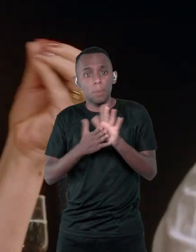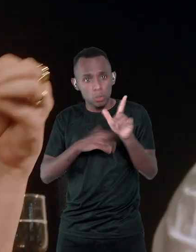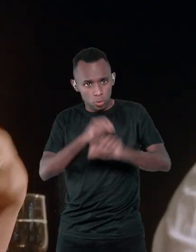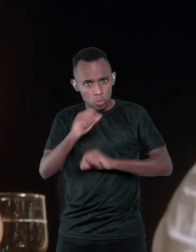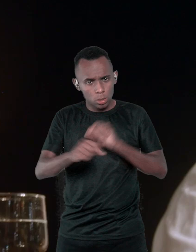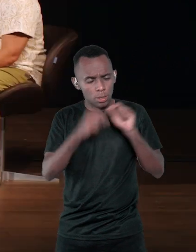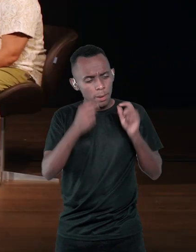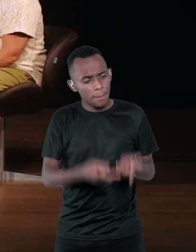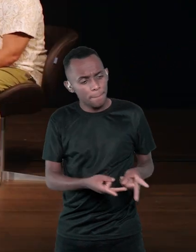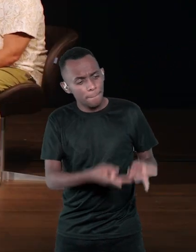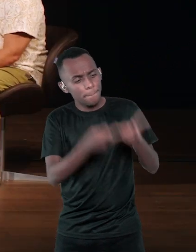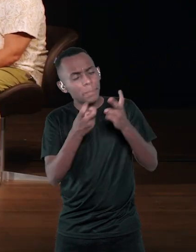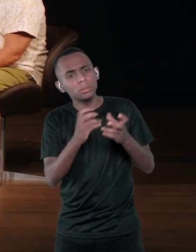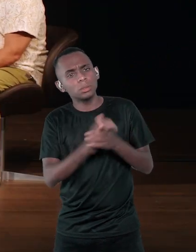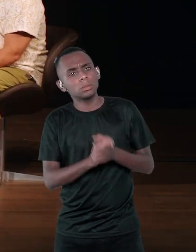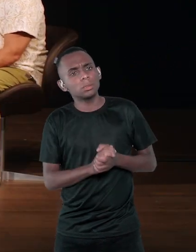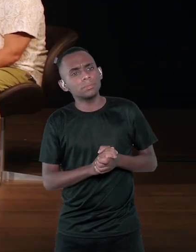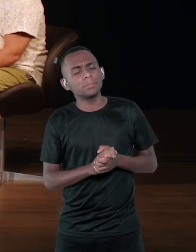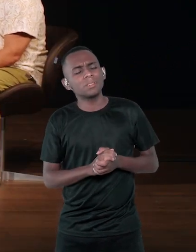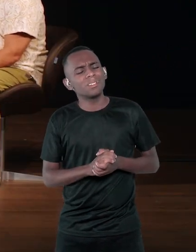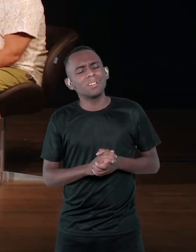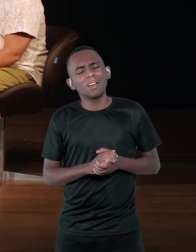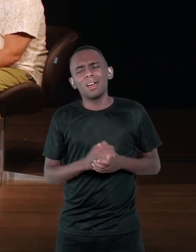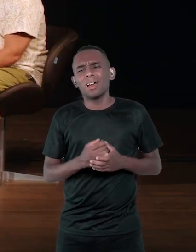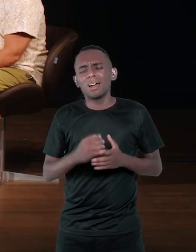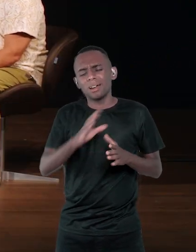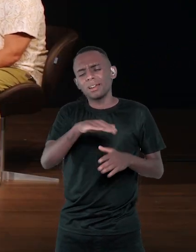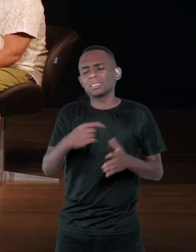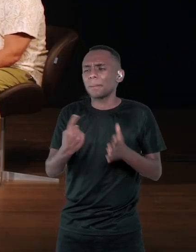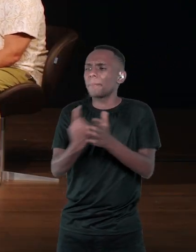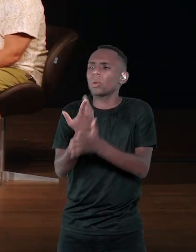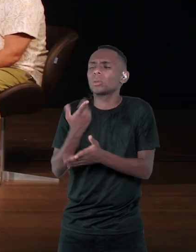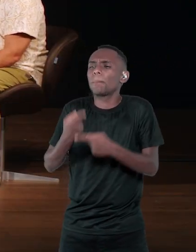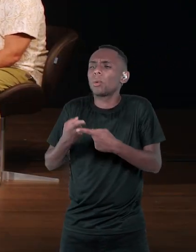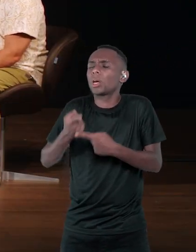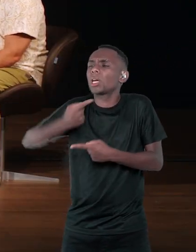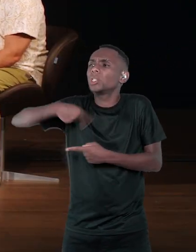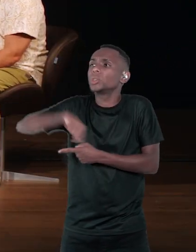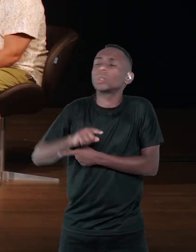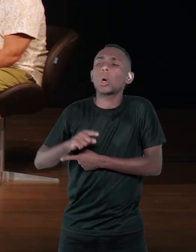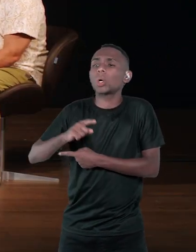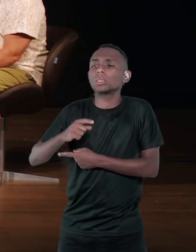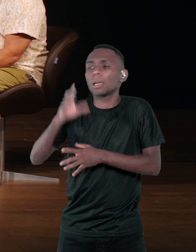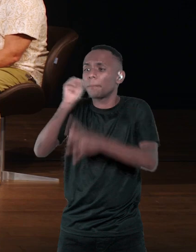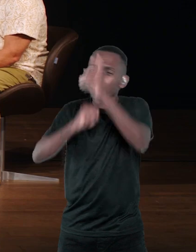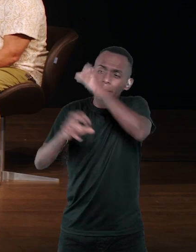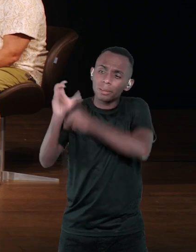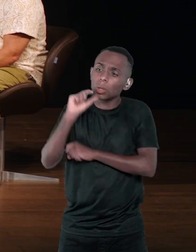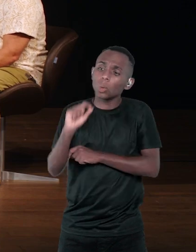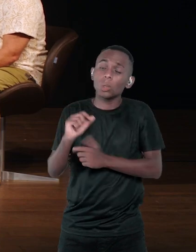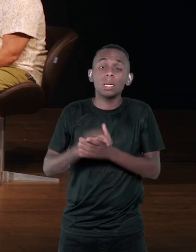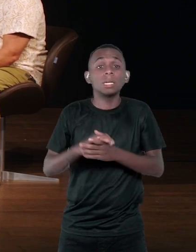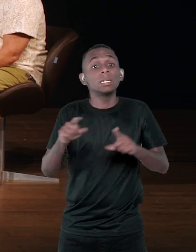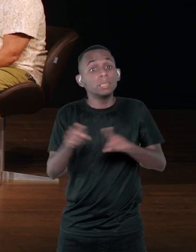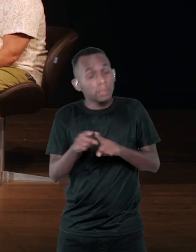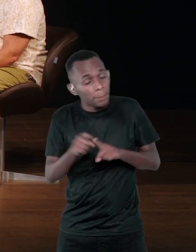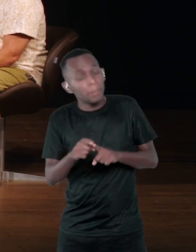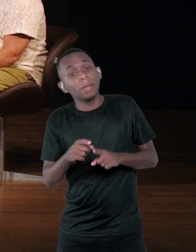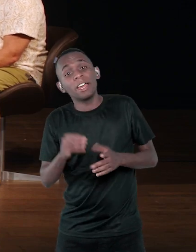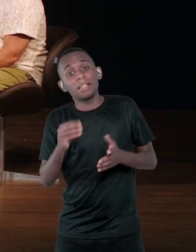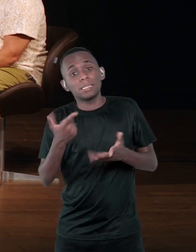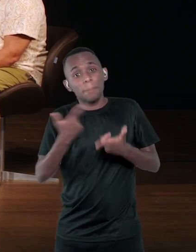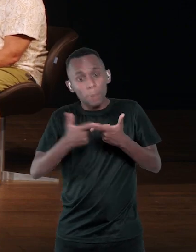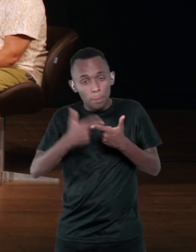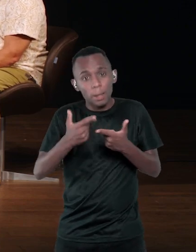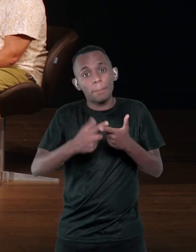né, que a criança pergunta por que eu estou aprendendo, para essa questão do analfabetismo funcional e para uma